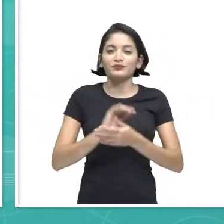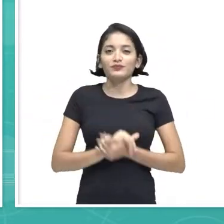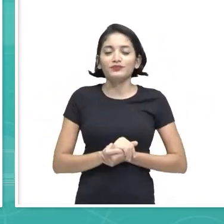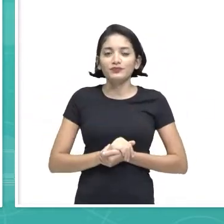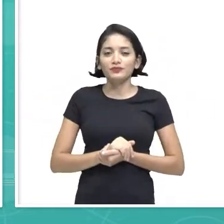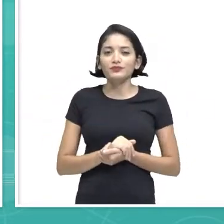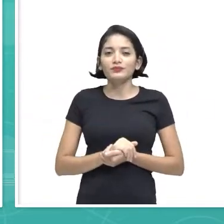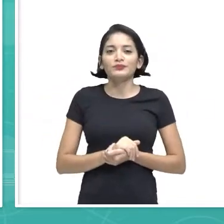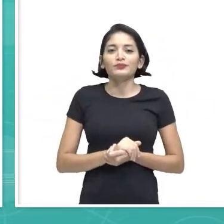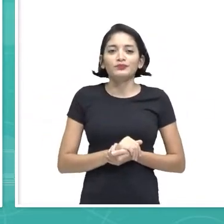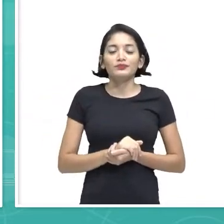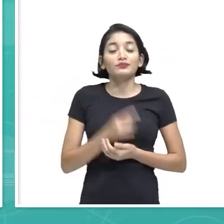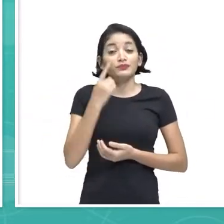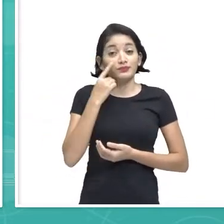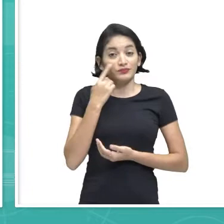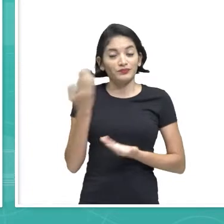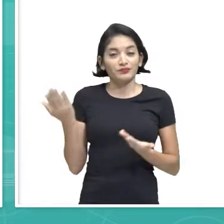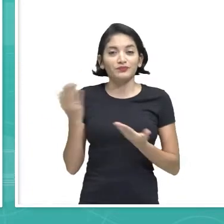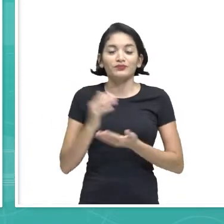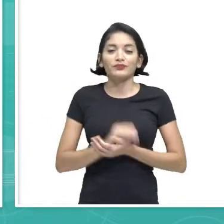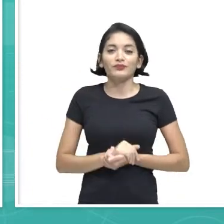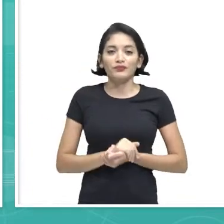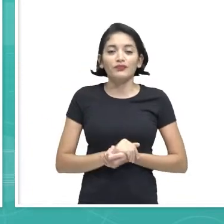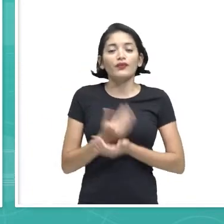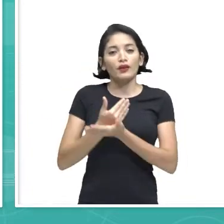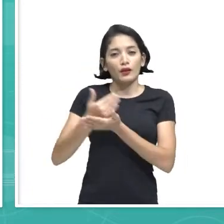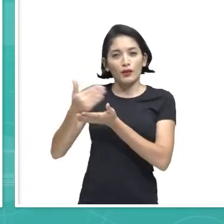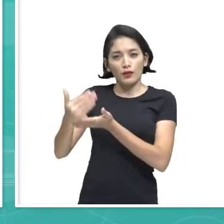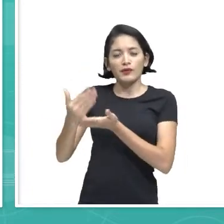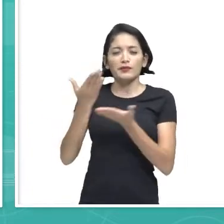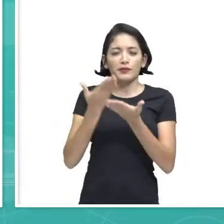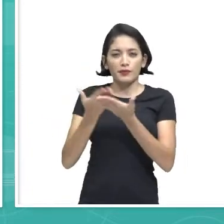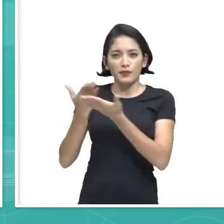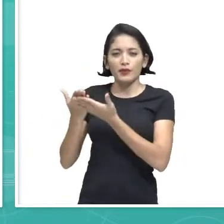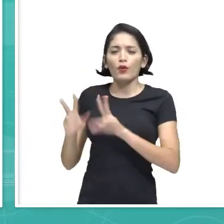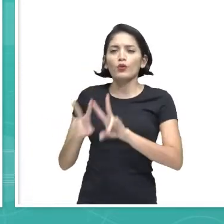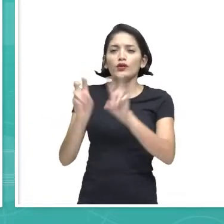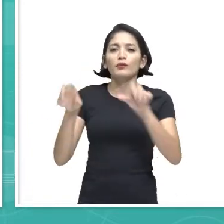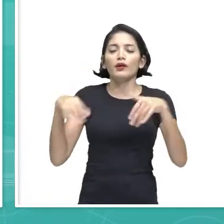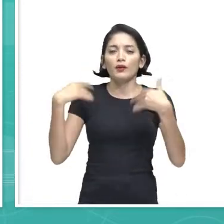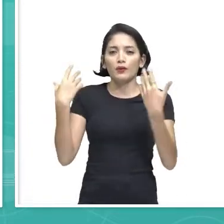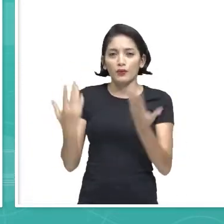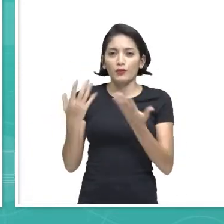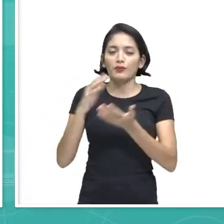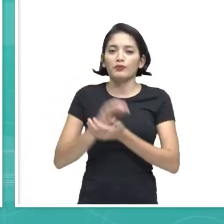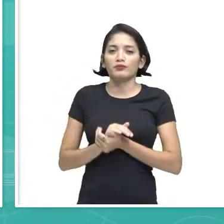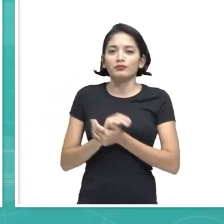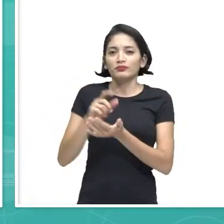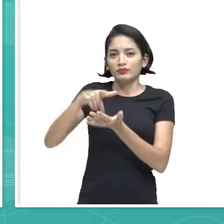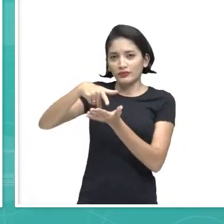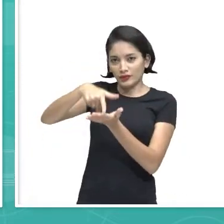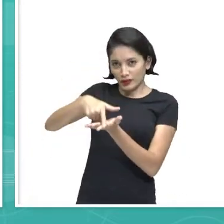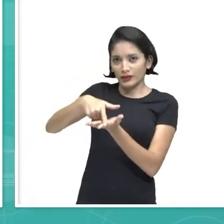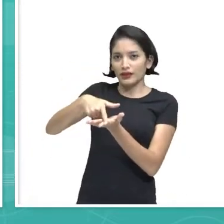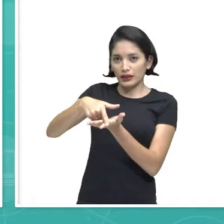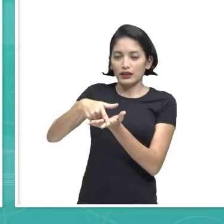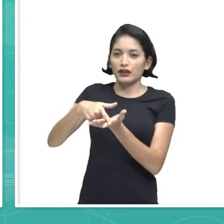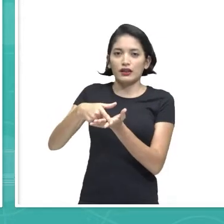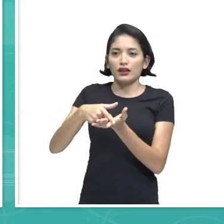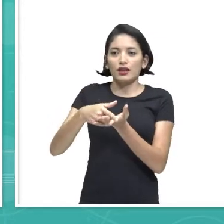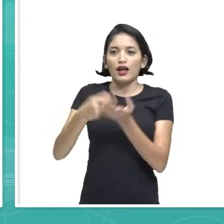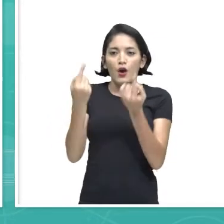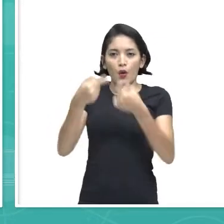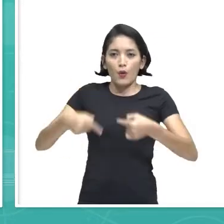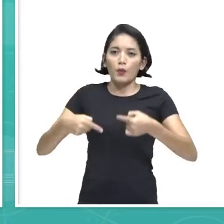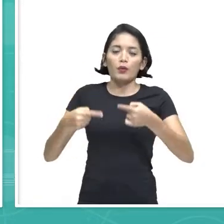aula de hoje. Vamos lá? Então, nós vamos dar início à nossa aula falando sobre ginástica não competitiva. Vamos